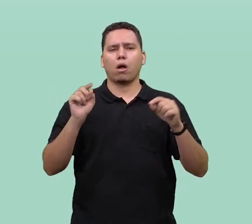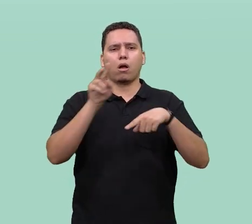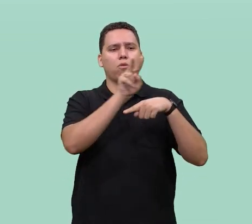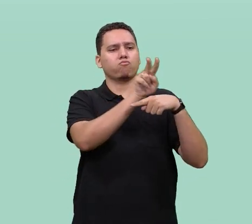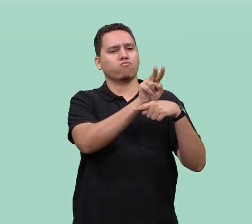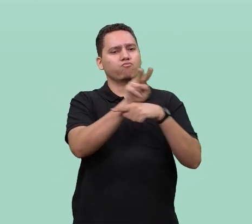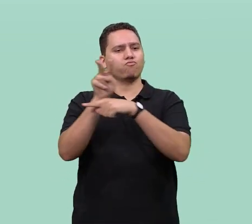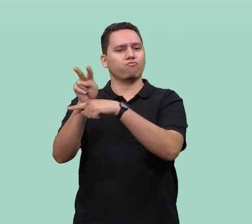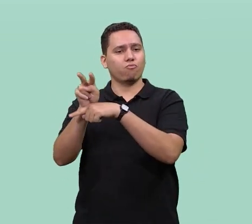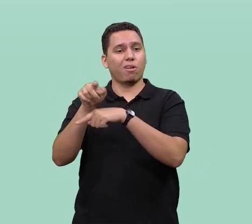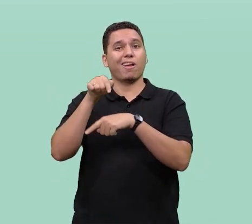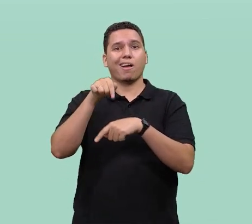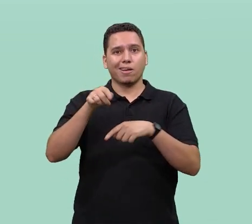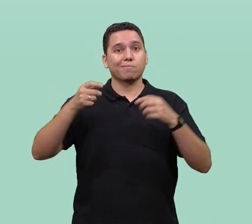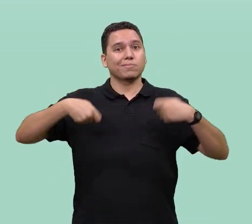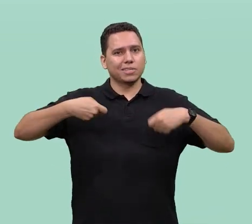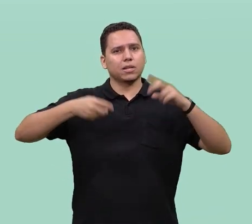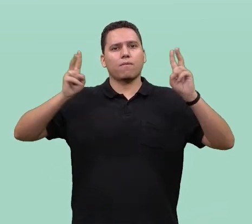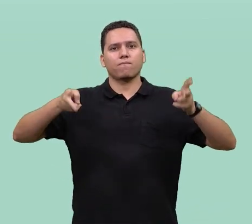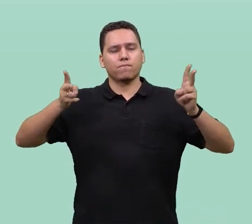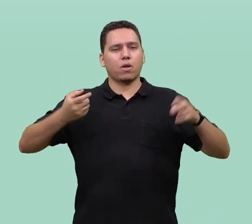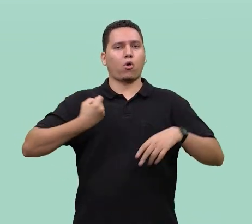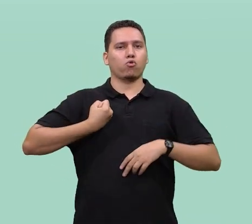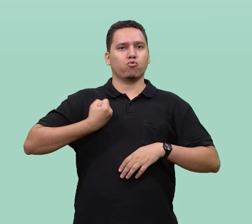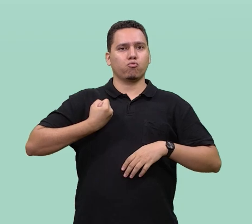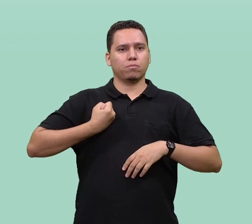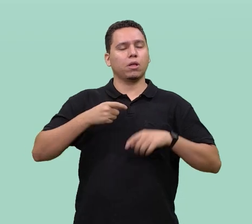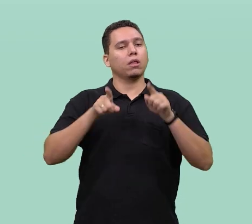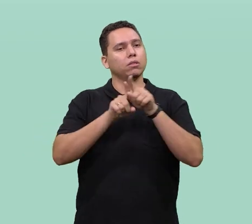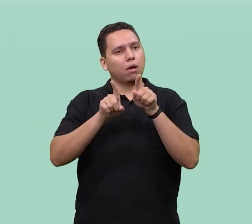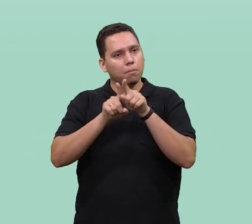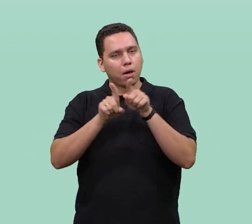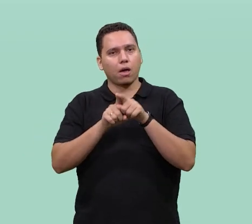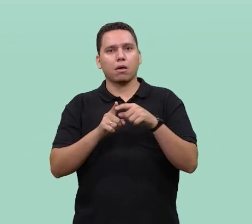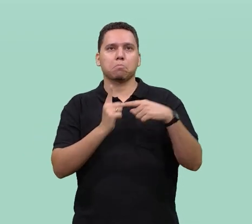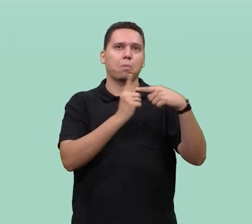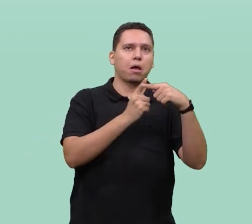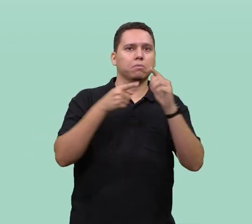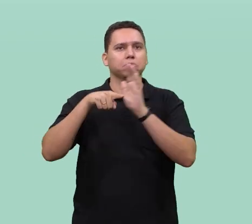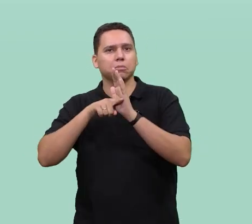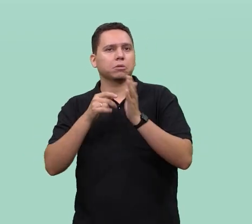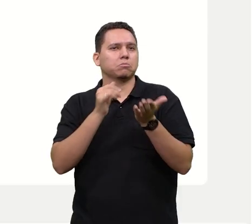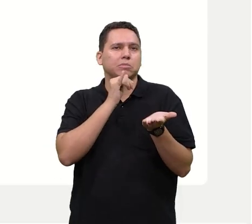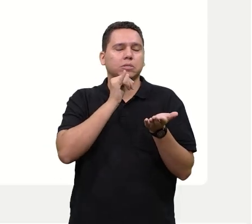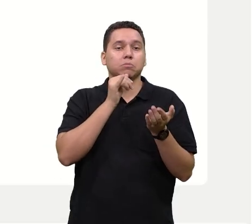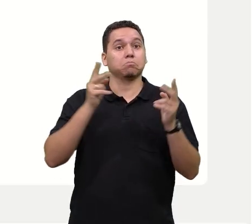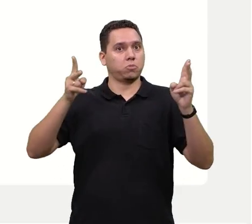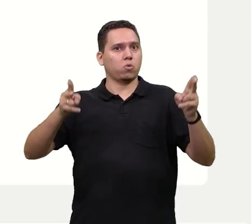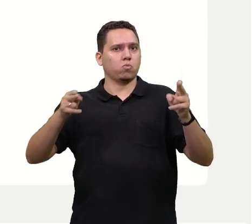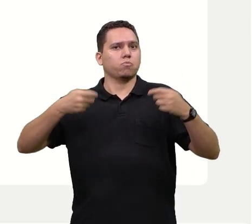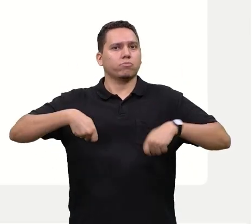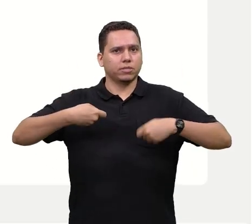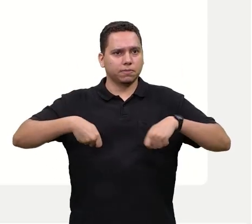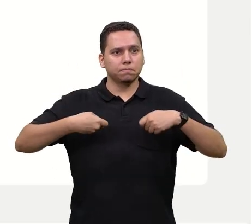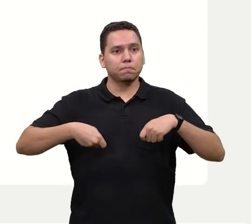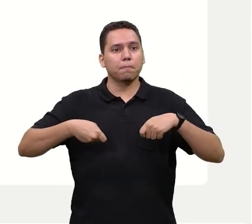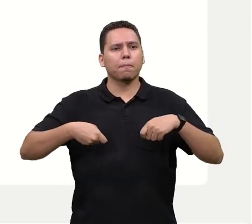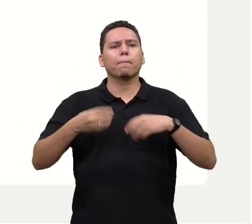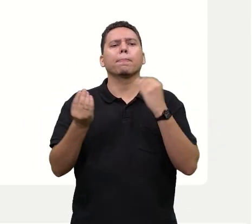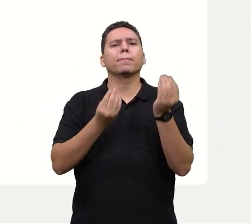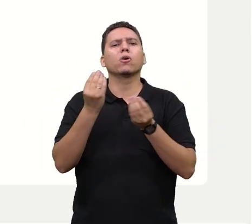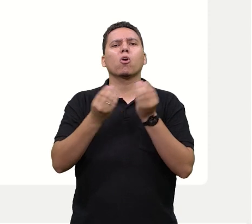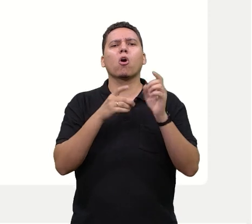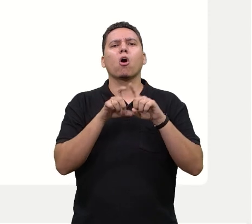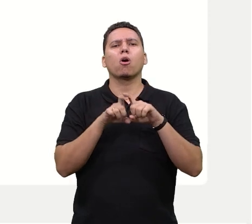sempre as cargas têm que ter o mesmo valor e o mesmo sinal. Dá para calcular a carga dos dois após o contato? Sim. E como é que eu faço para calcular essa carga após o